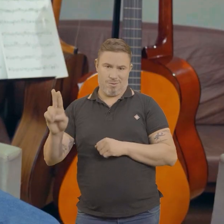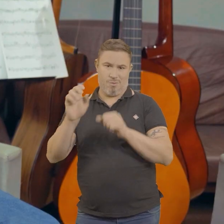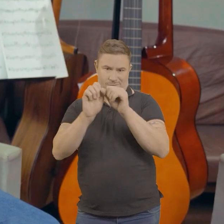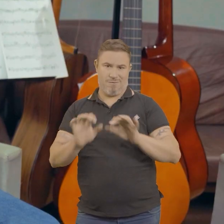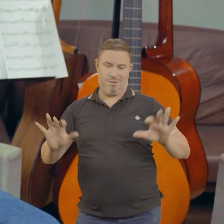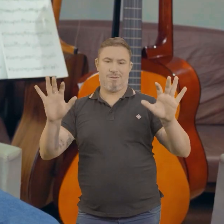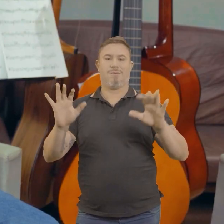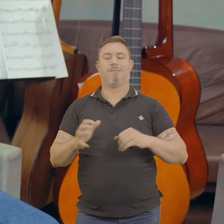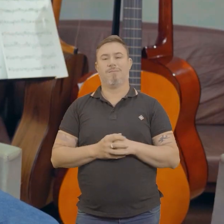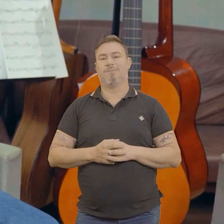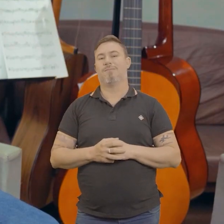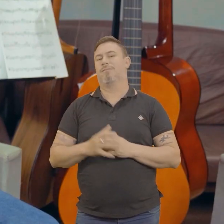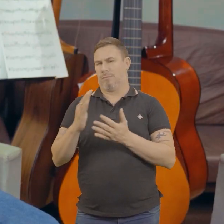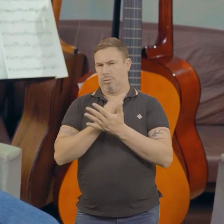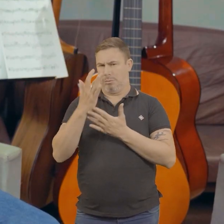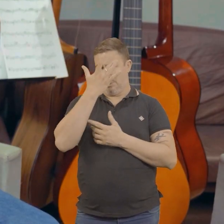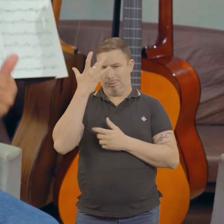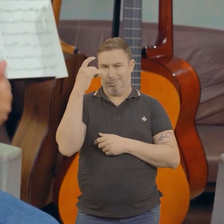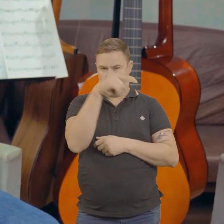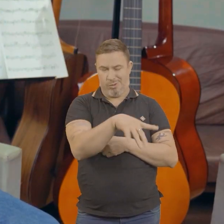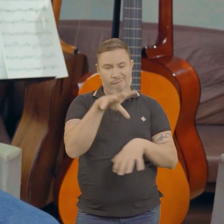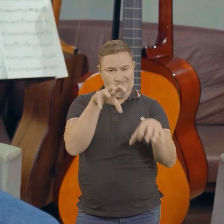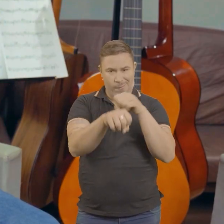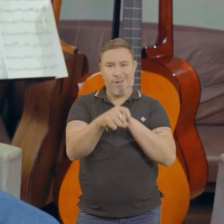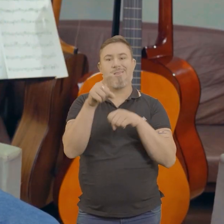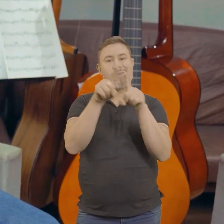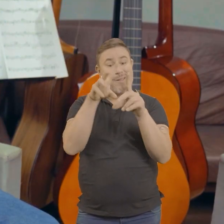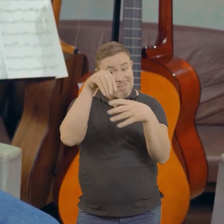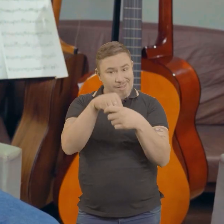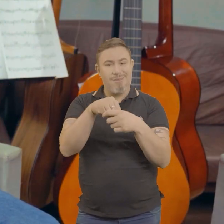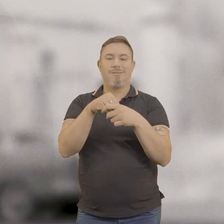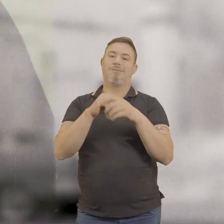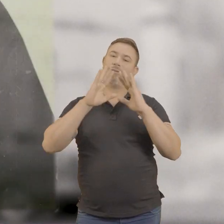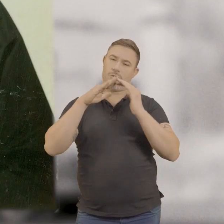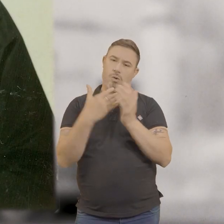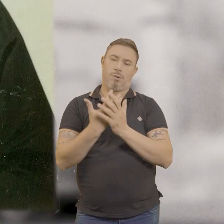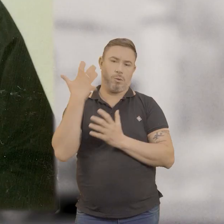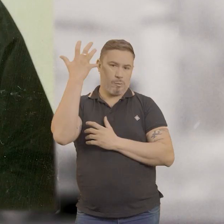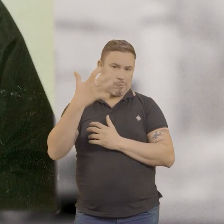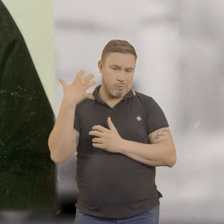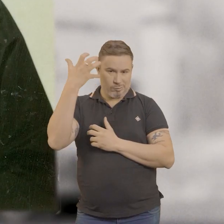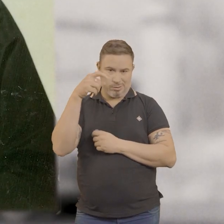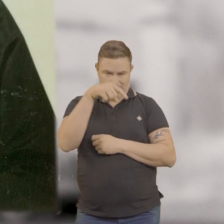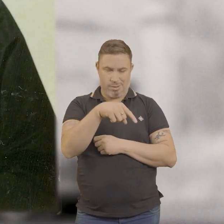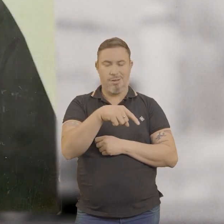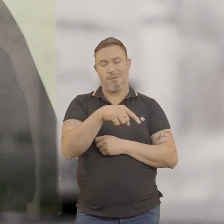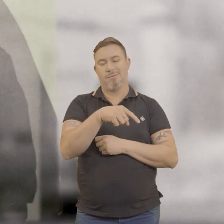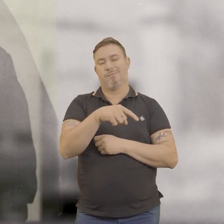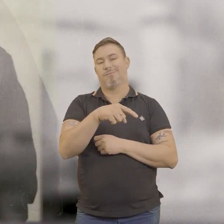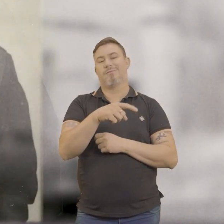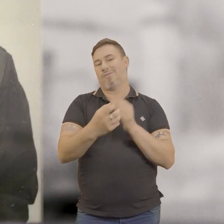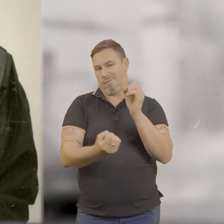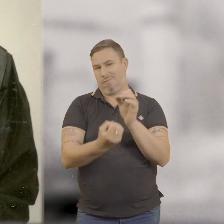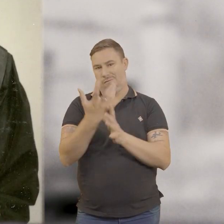pessoas lá nesse movimento se formaram dentro do conservatório, na estrutura do conservatório, né? Se formaram